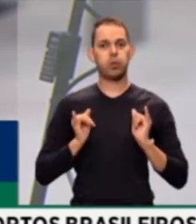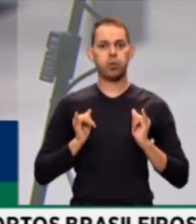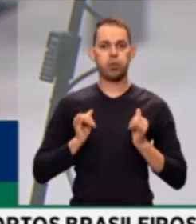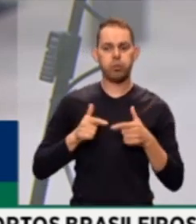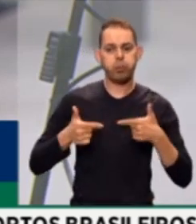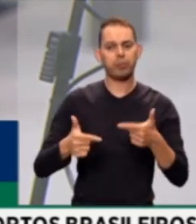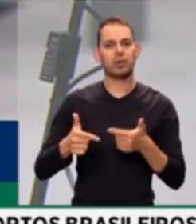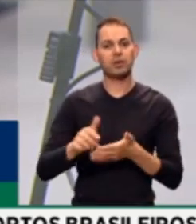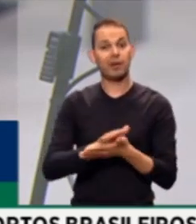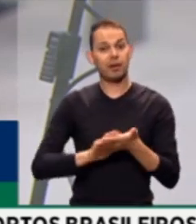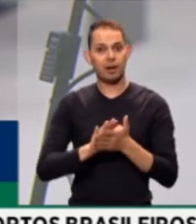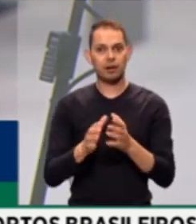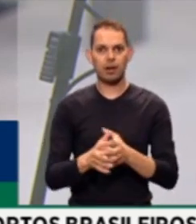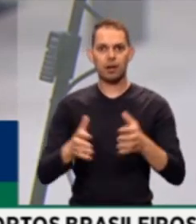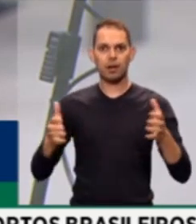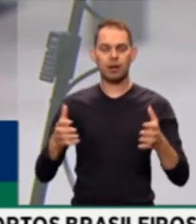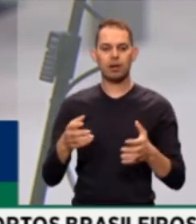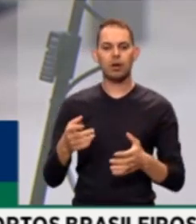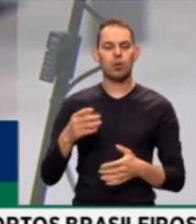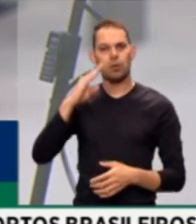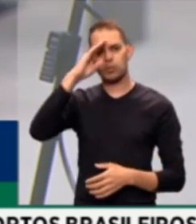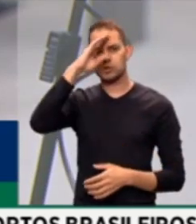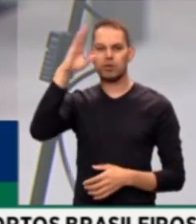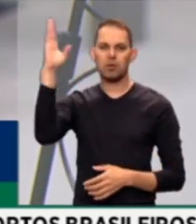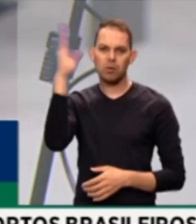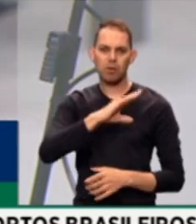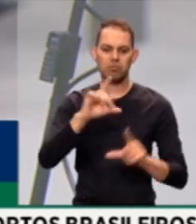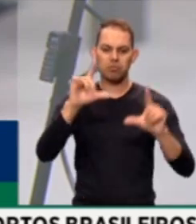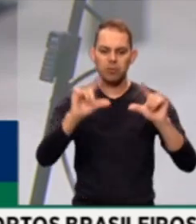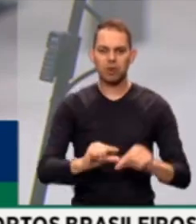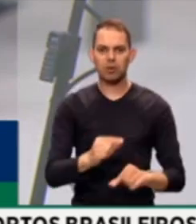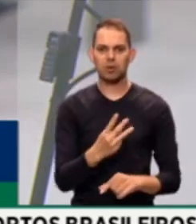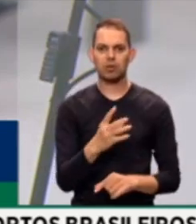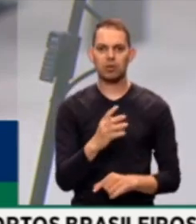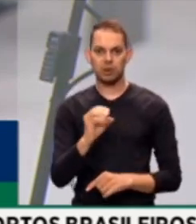ampliação desse benefício que o Bolsonaro, de maneira cruel, diminuiu. Portanto, o pessoal é obstrução.